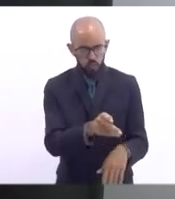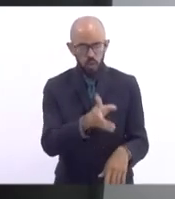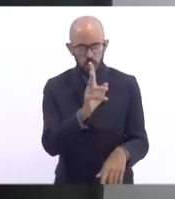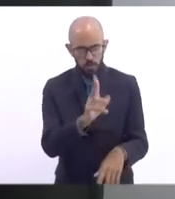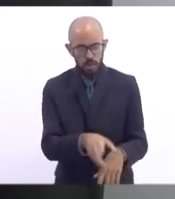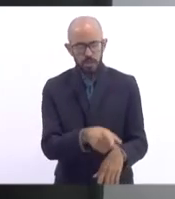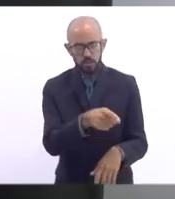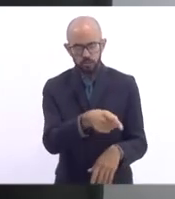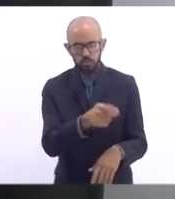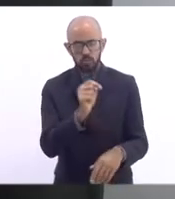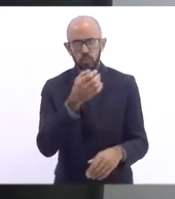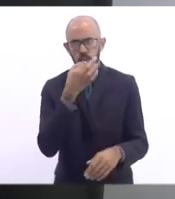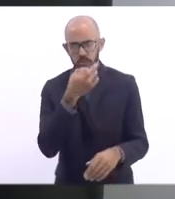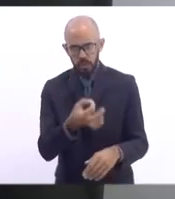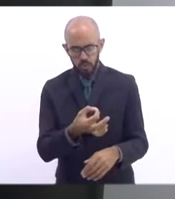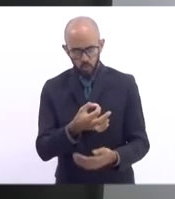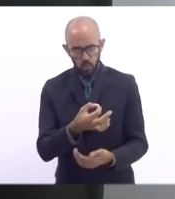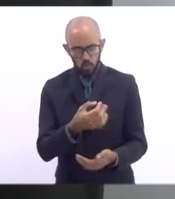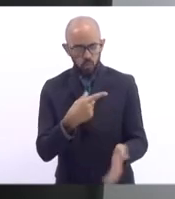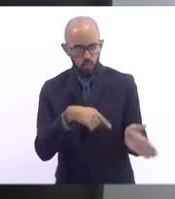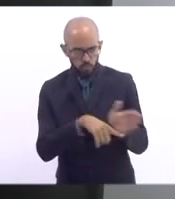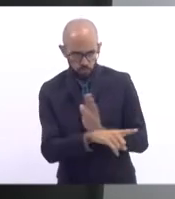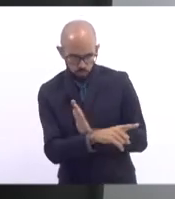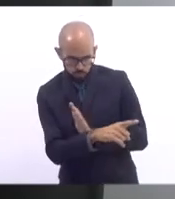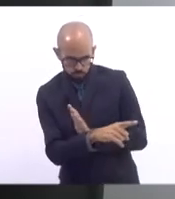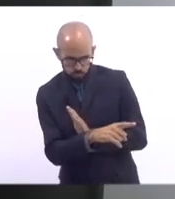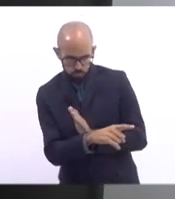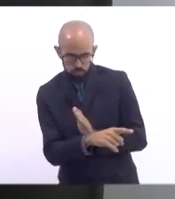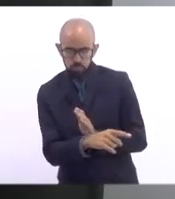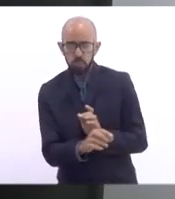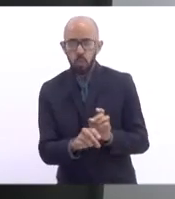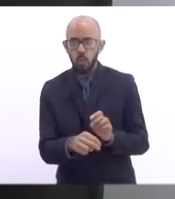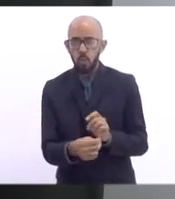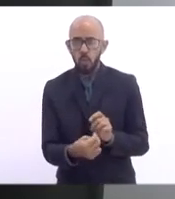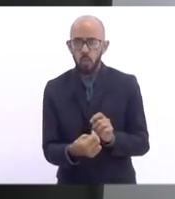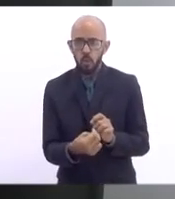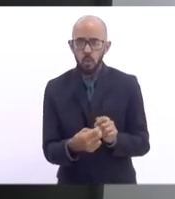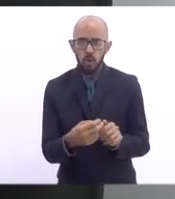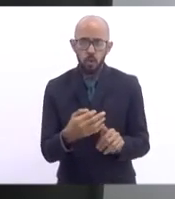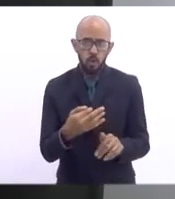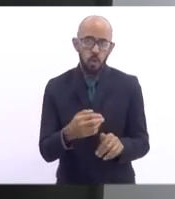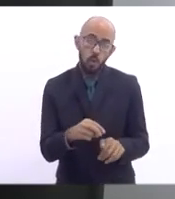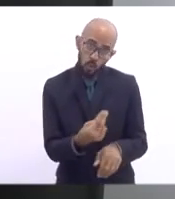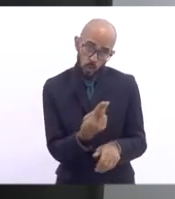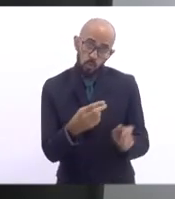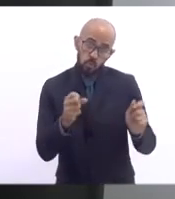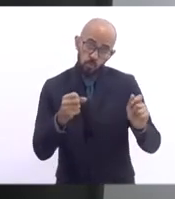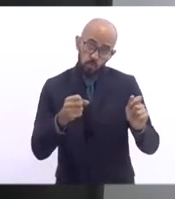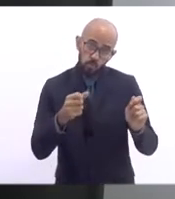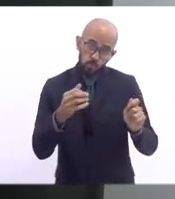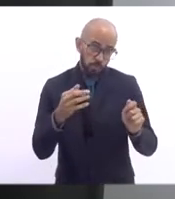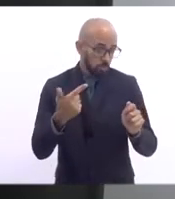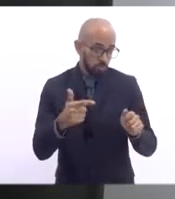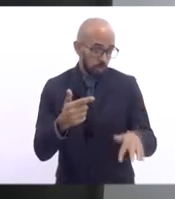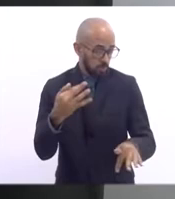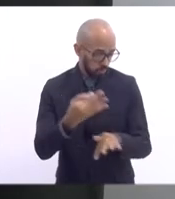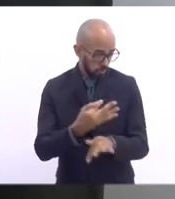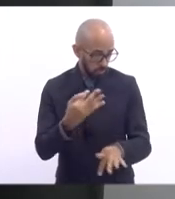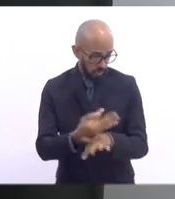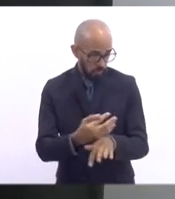é de que a dívida consolidada é insustentável daria para simulares